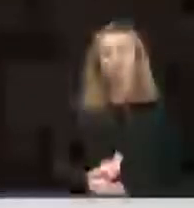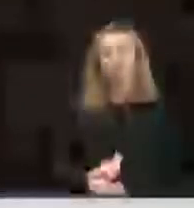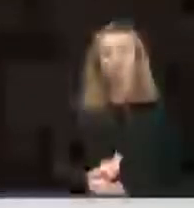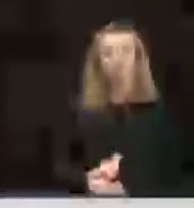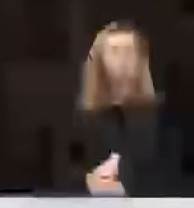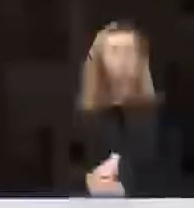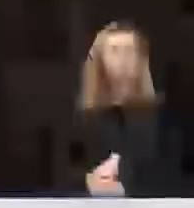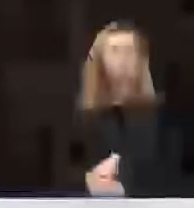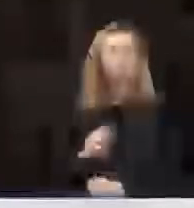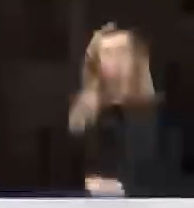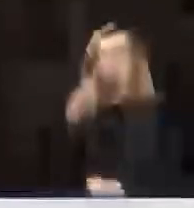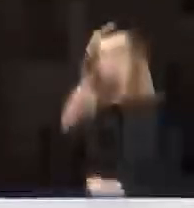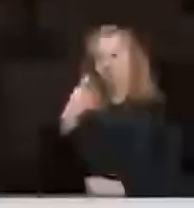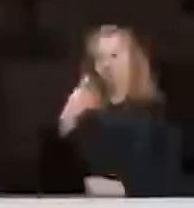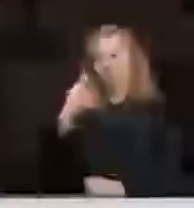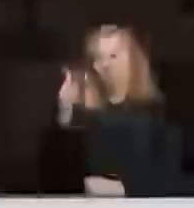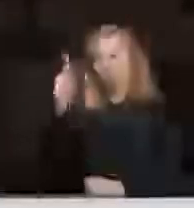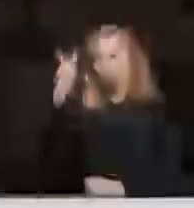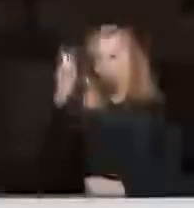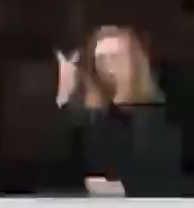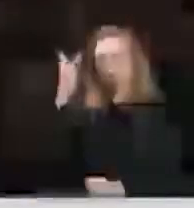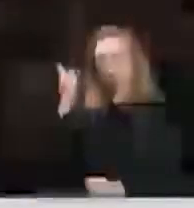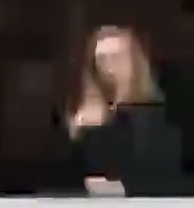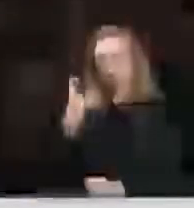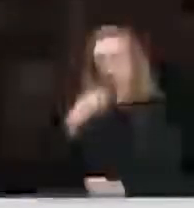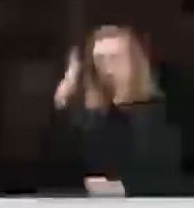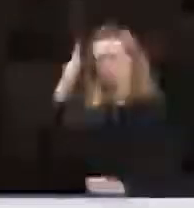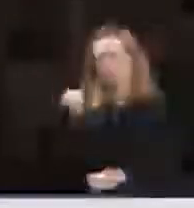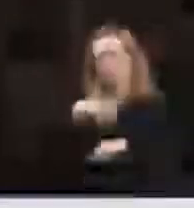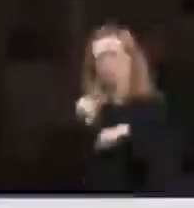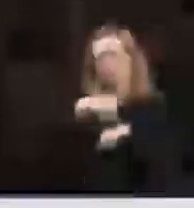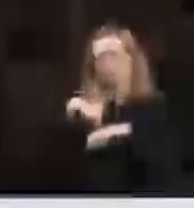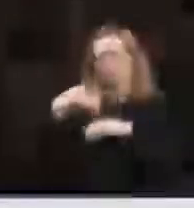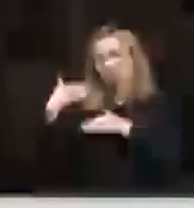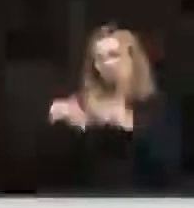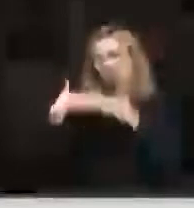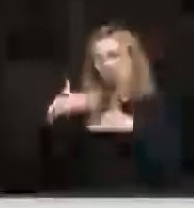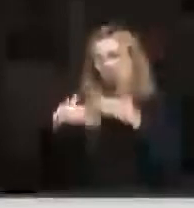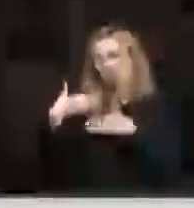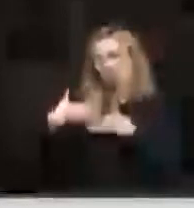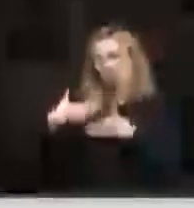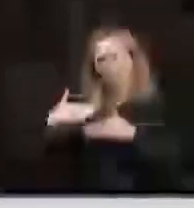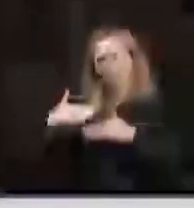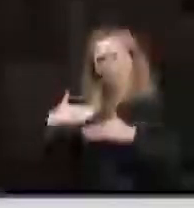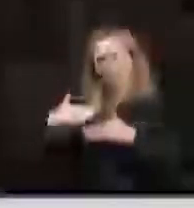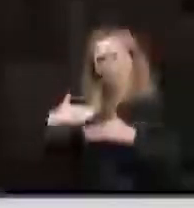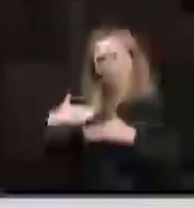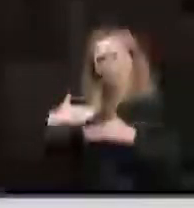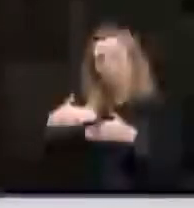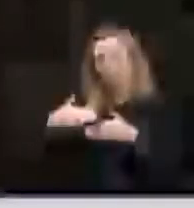atravessando uma fase da história do nosso país que tem uma complexidade muito grande,